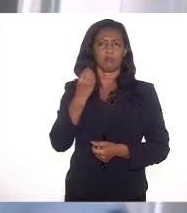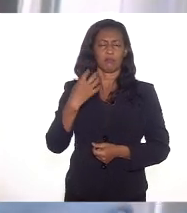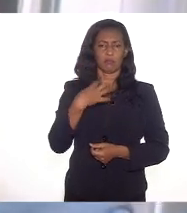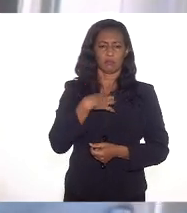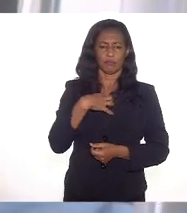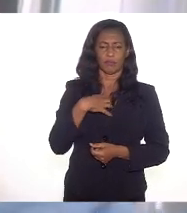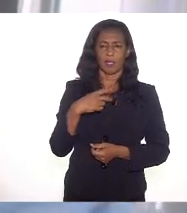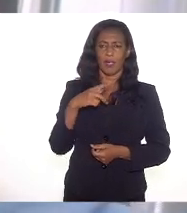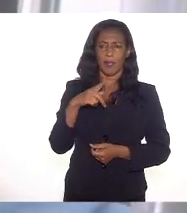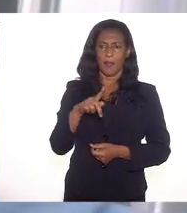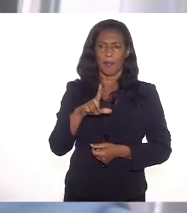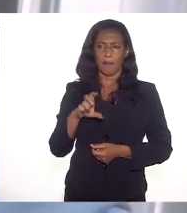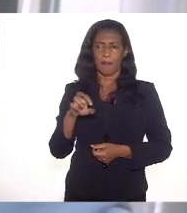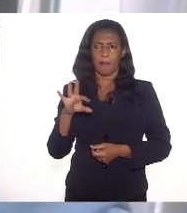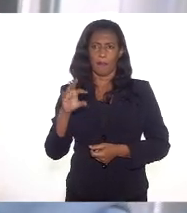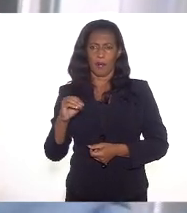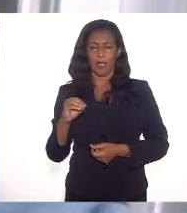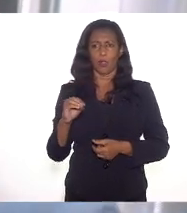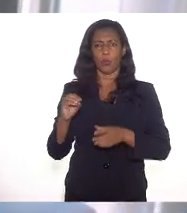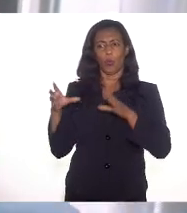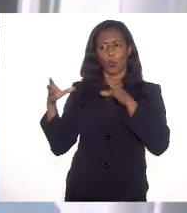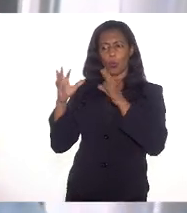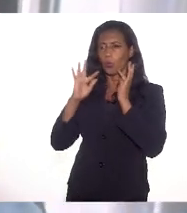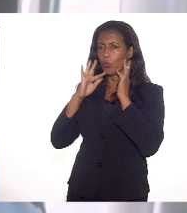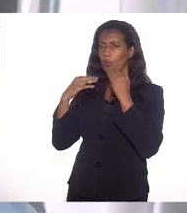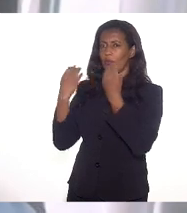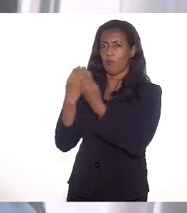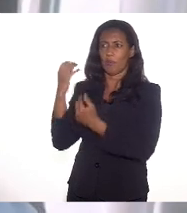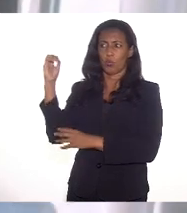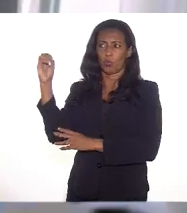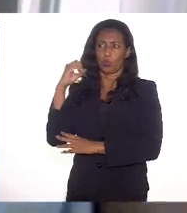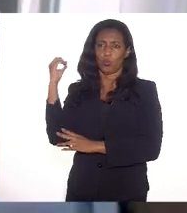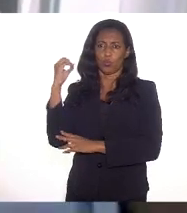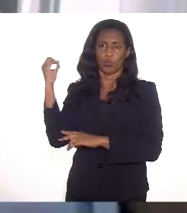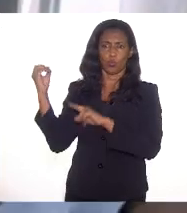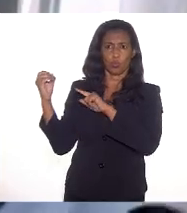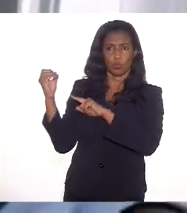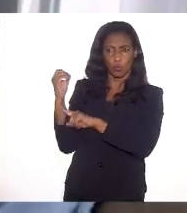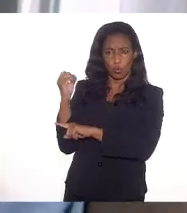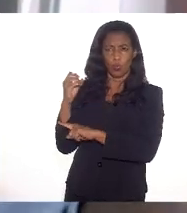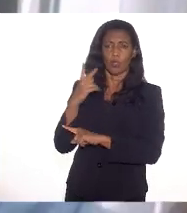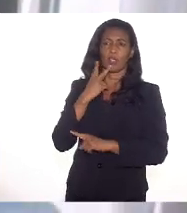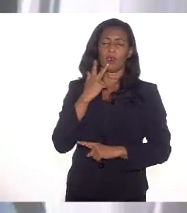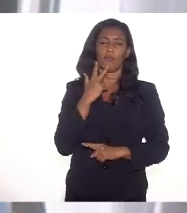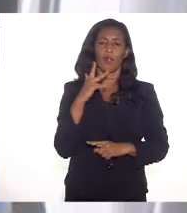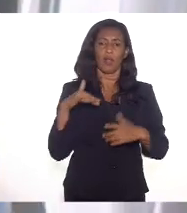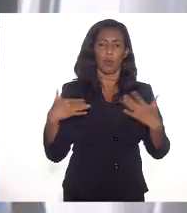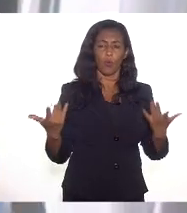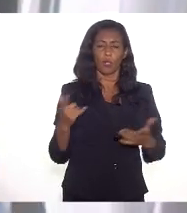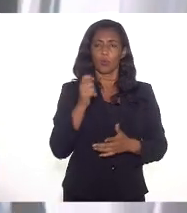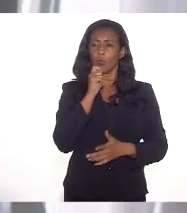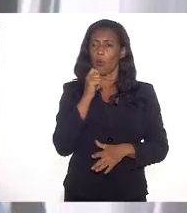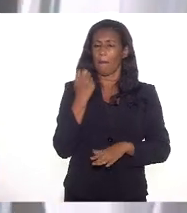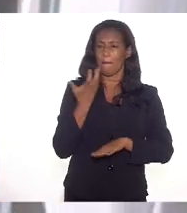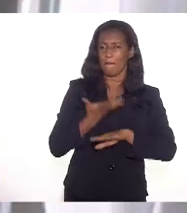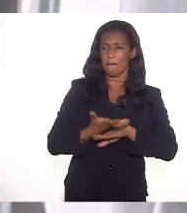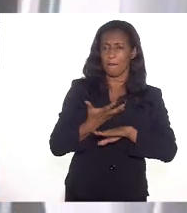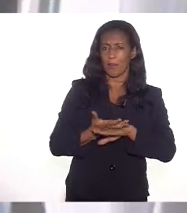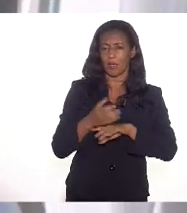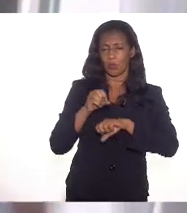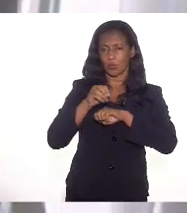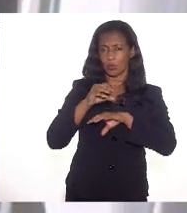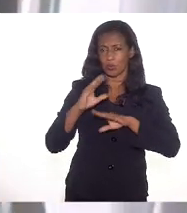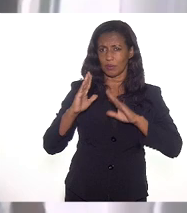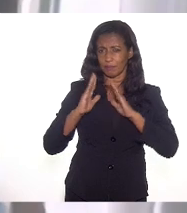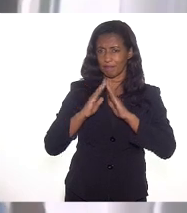um pleito de uma família do Rio Grande do Sul, e o entendimento do STF é que, em não havendo disciplinamento da matéria na legislação educacional